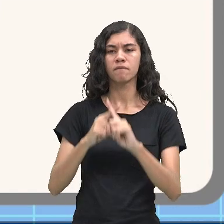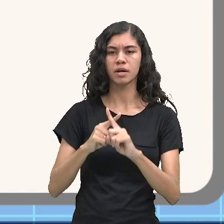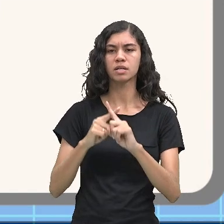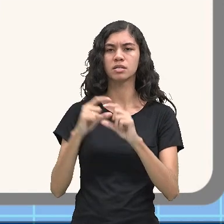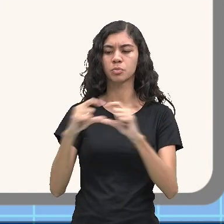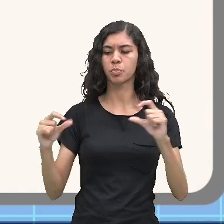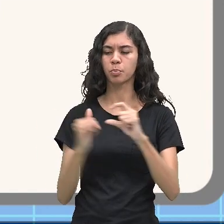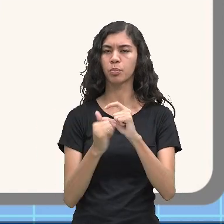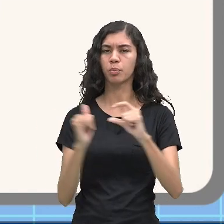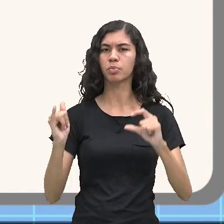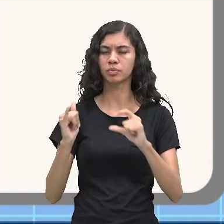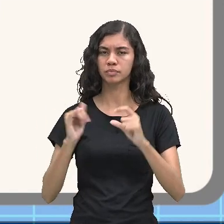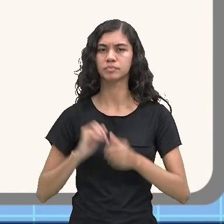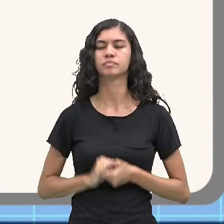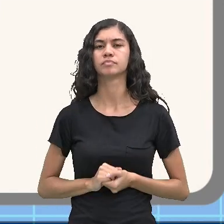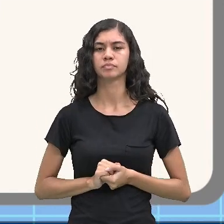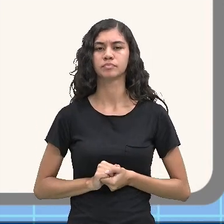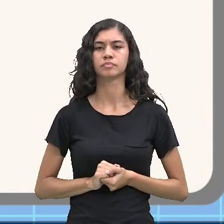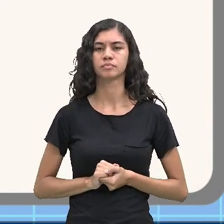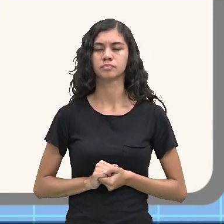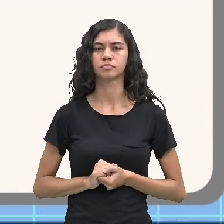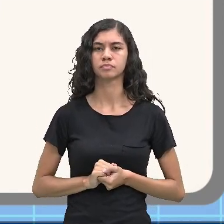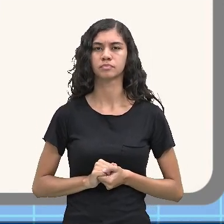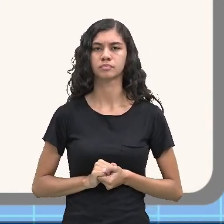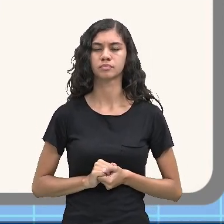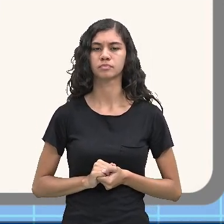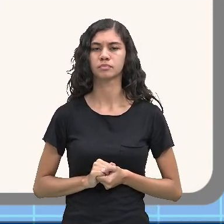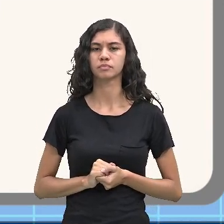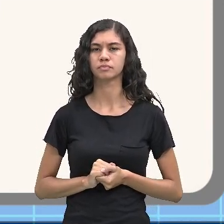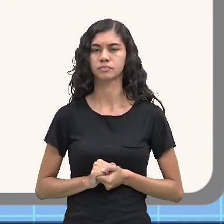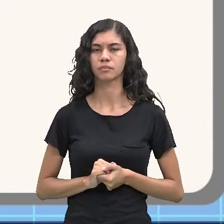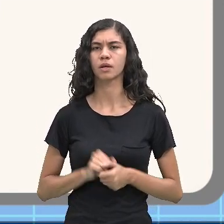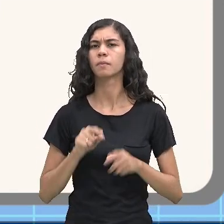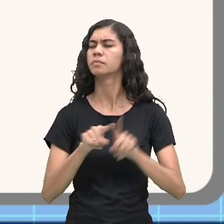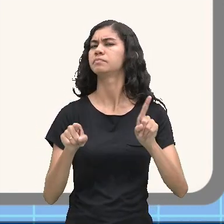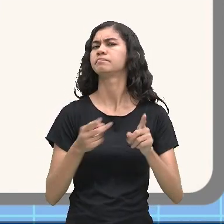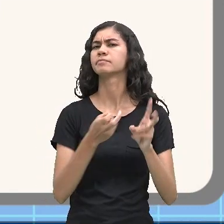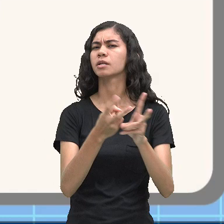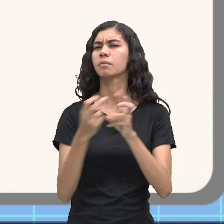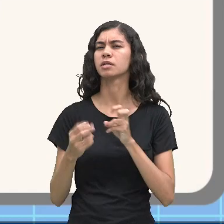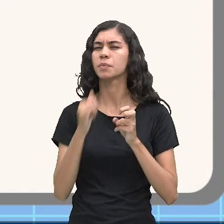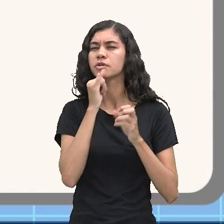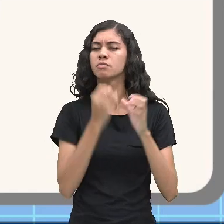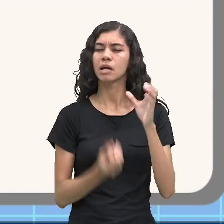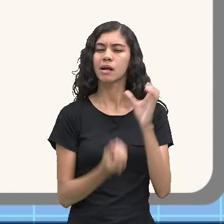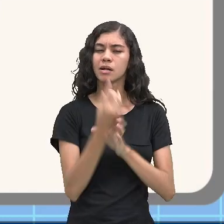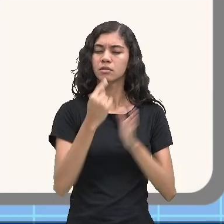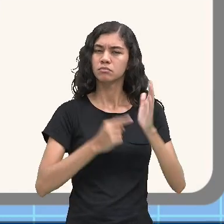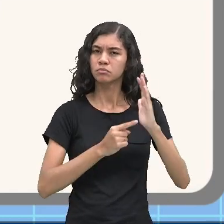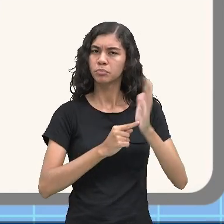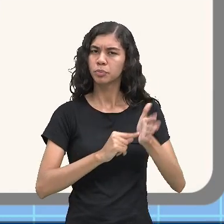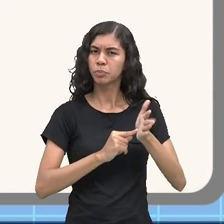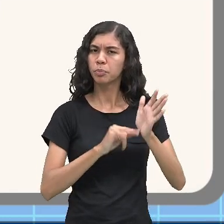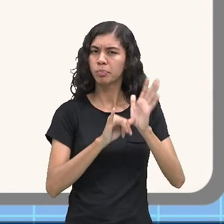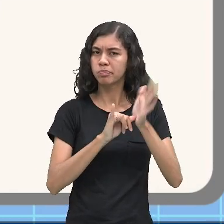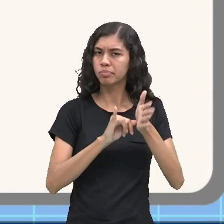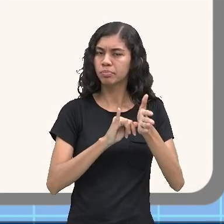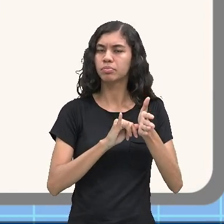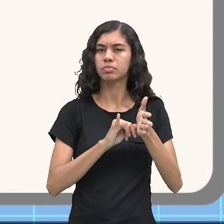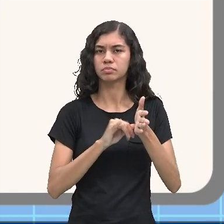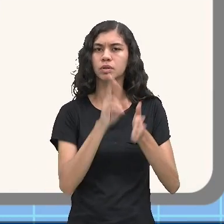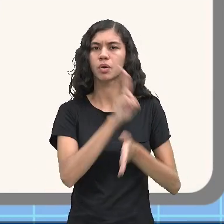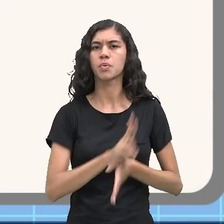potência gerada medida em watts. Só que veja bem, quando você constrói um gerador, né, lá você utiliza